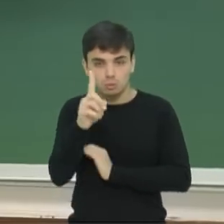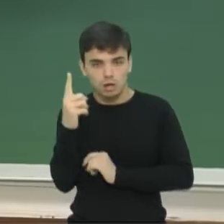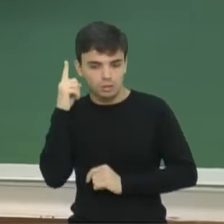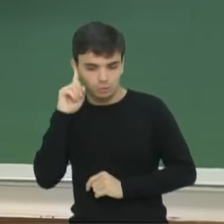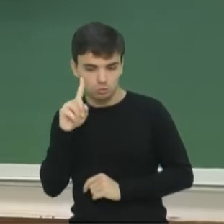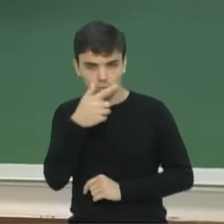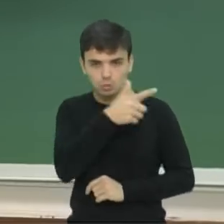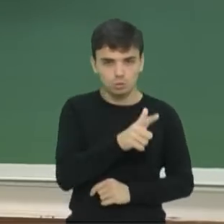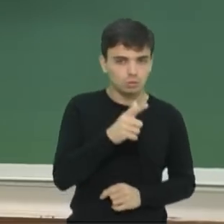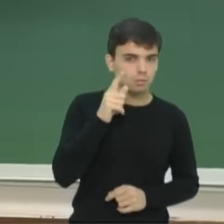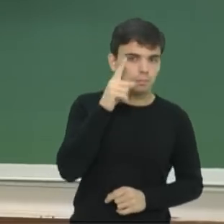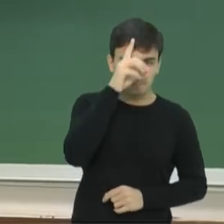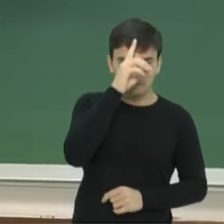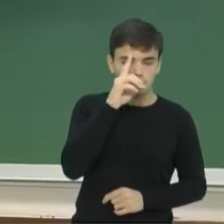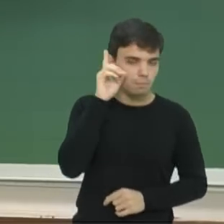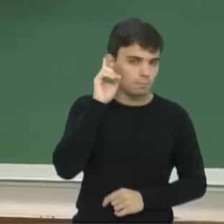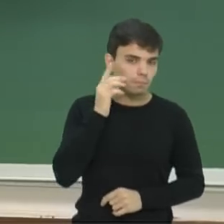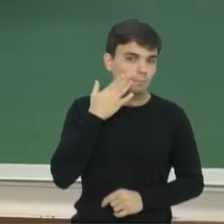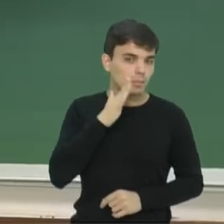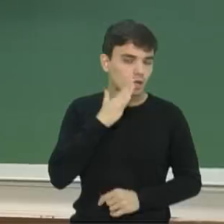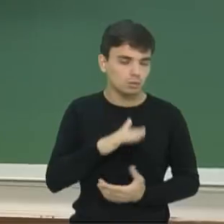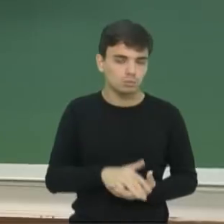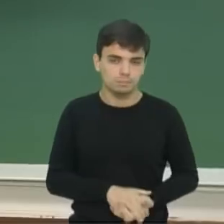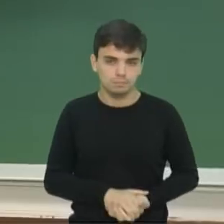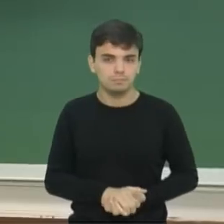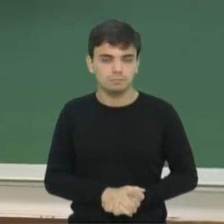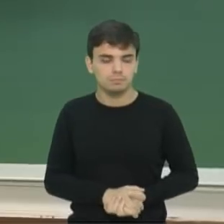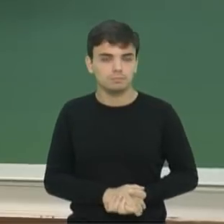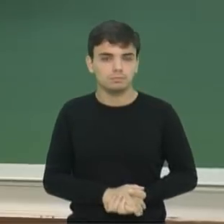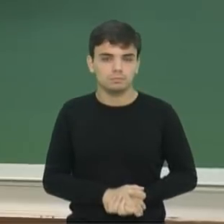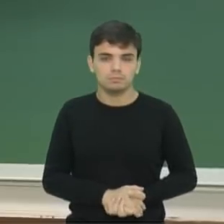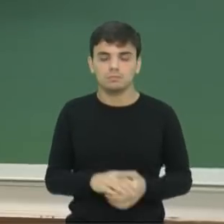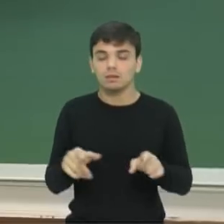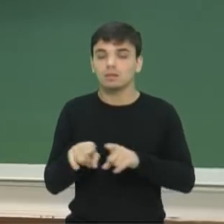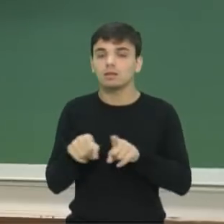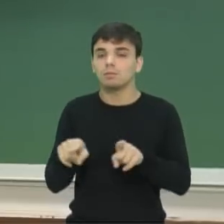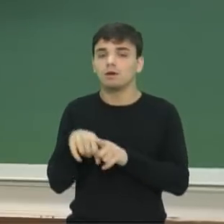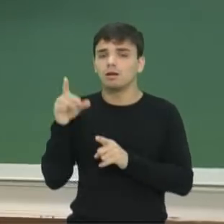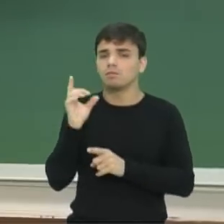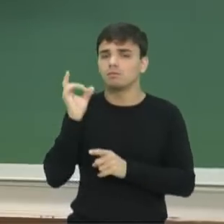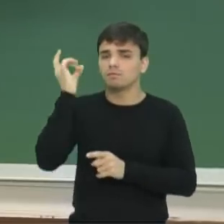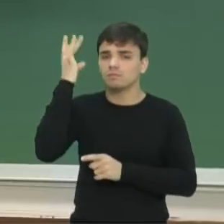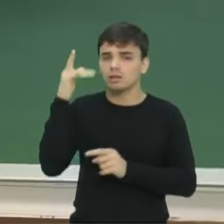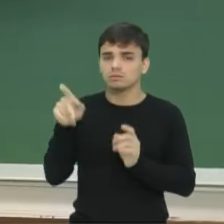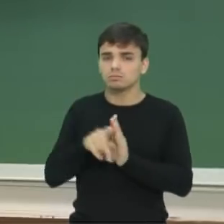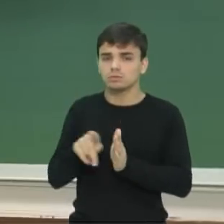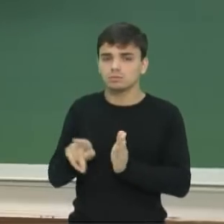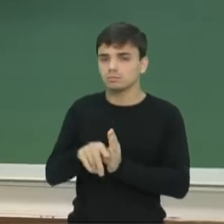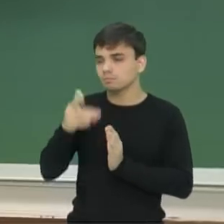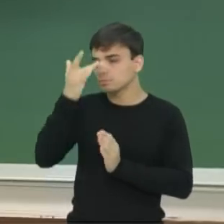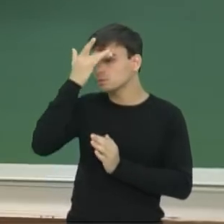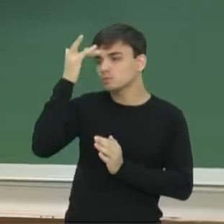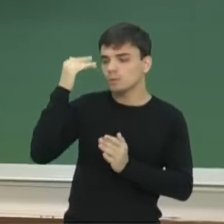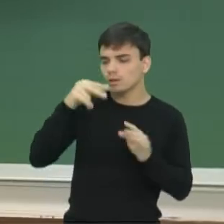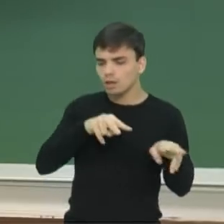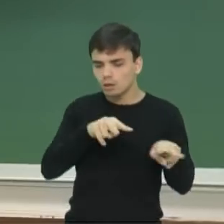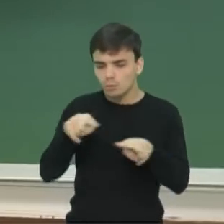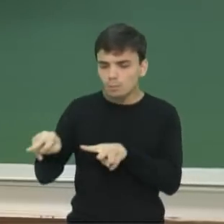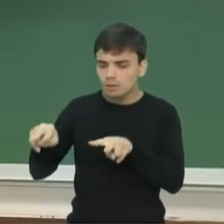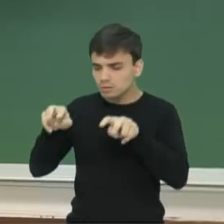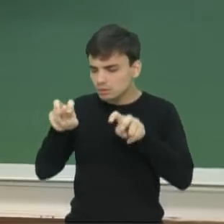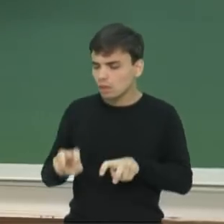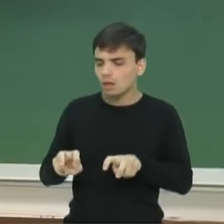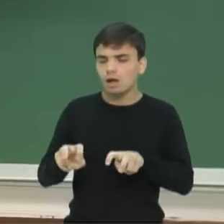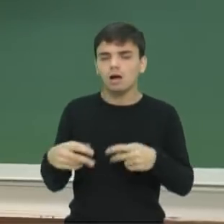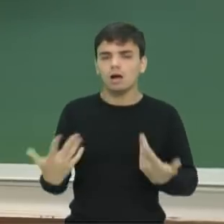Isso daí facilita tanto para a arbitragem, facilita também para quem está assistindo a modalidade nas arquibancadas, né, no ginásio,